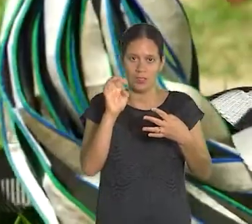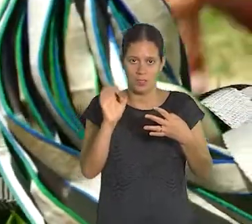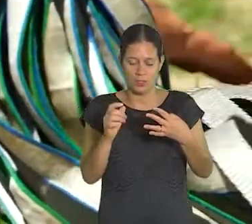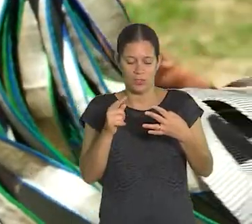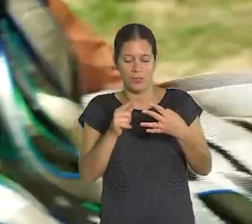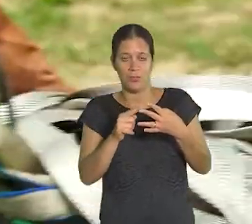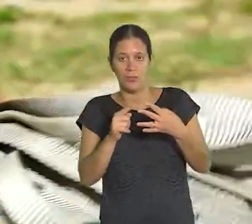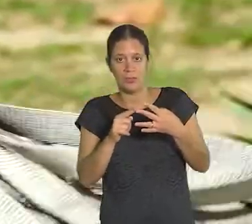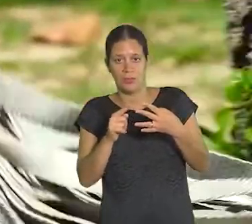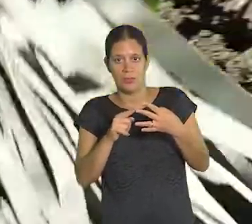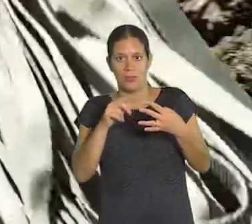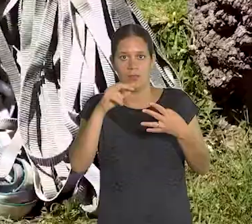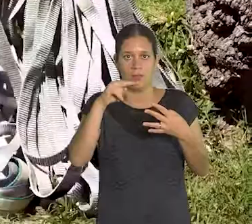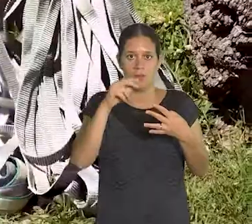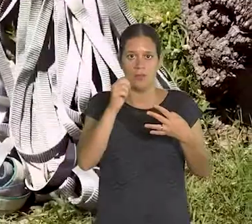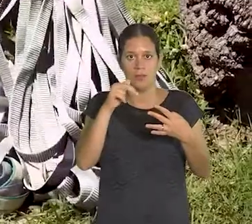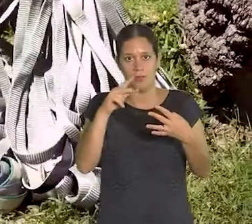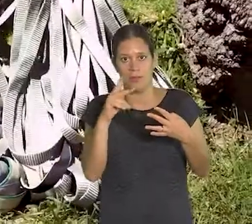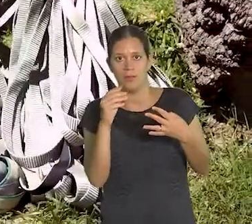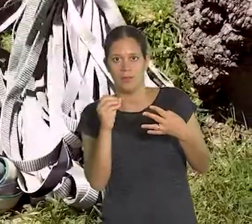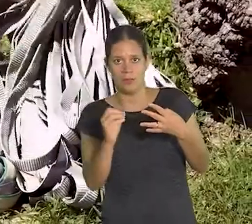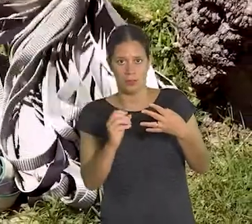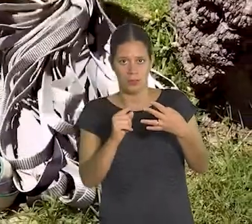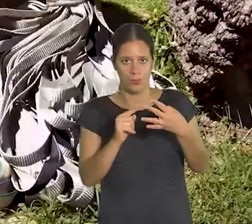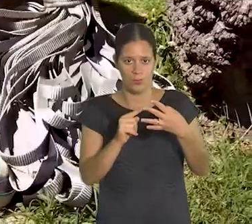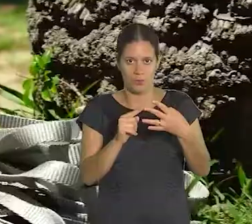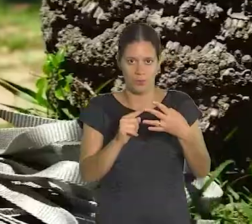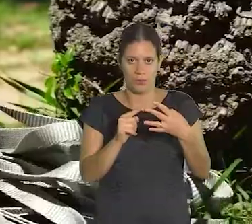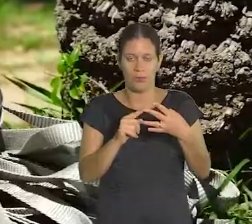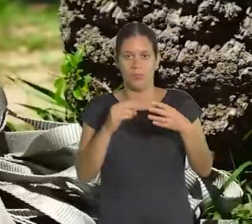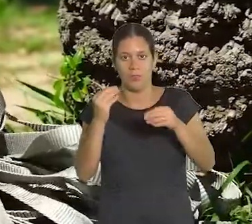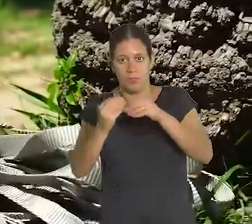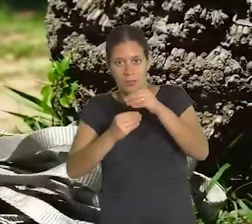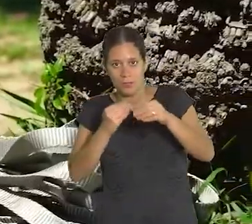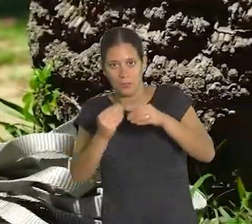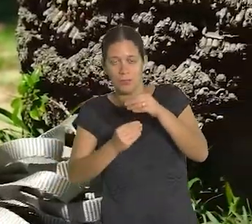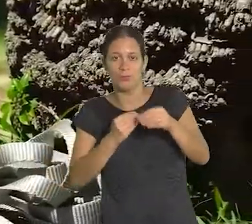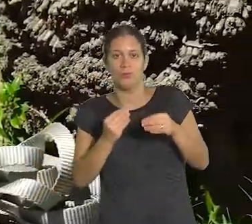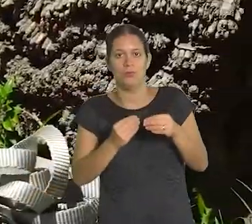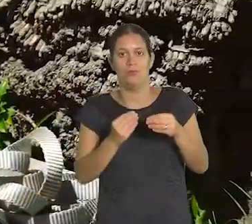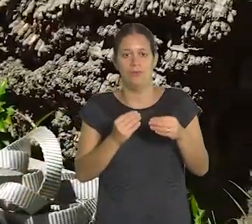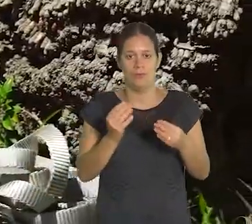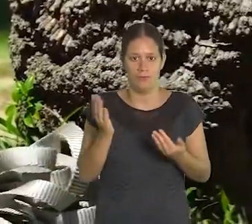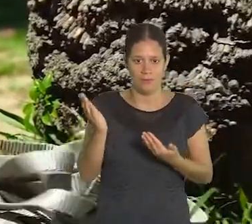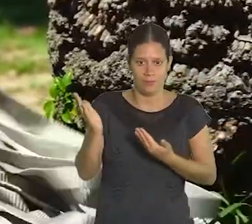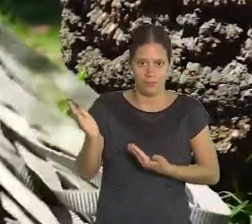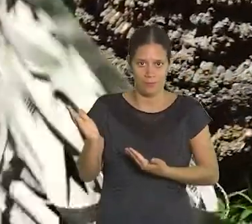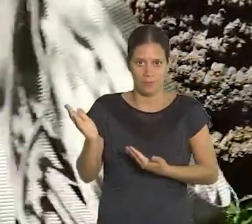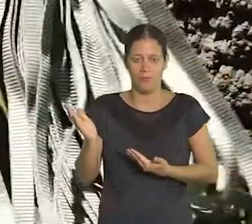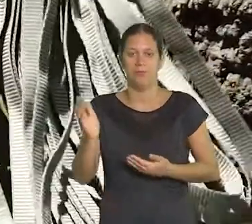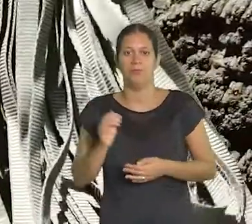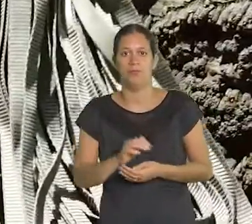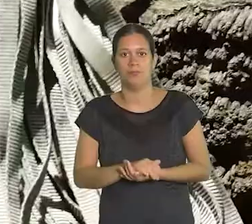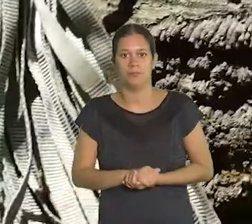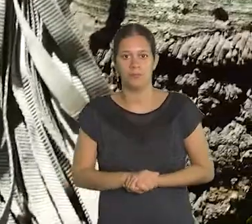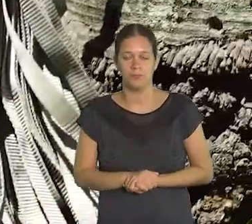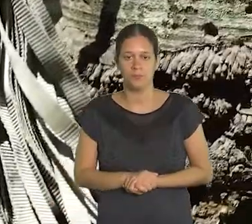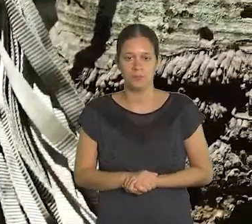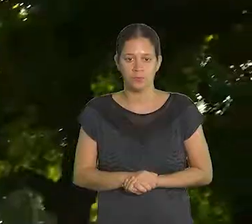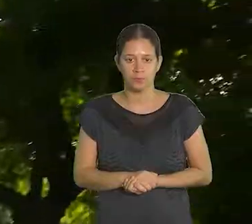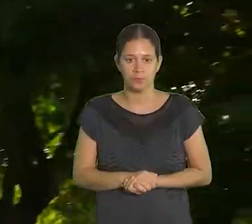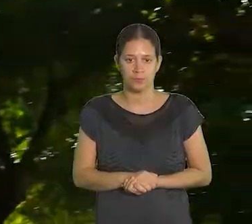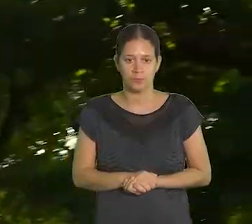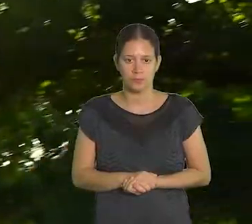gente tem o exemplo daquelas outras fitas que são mistas, são híbridas. Uma fita com mistura de poliéster e nylon e uma fita com mistura